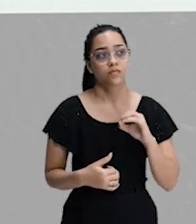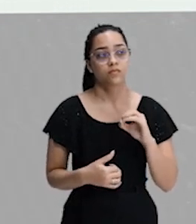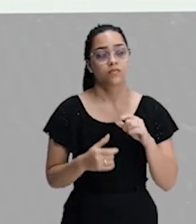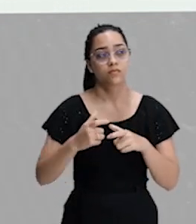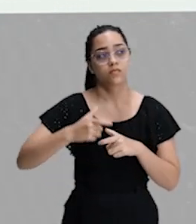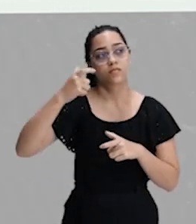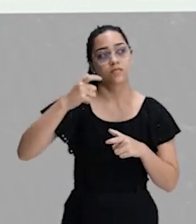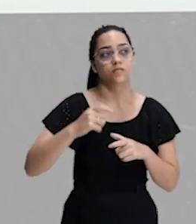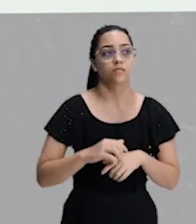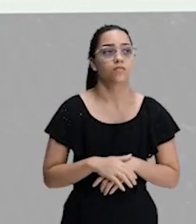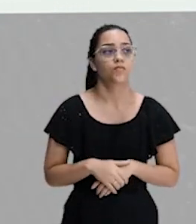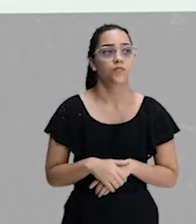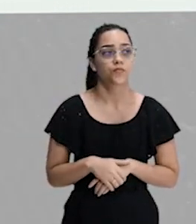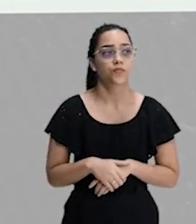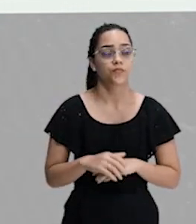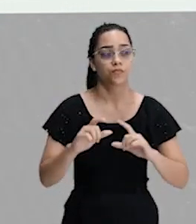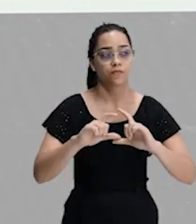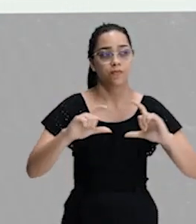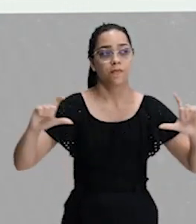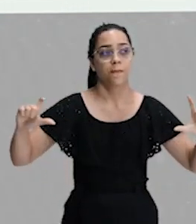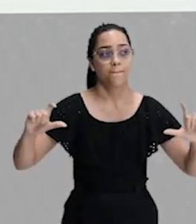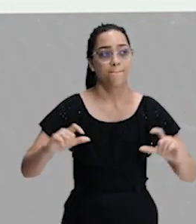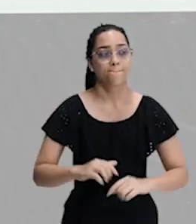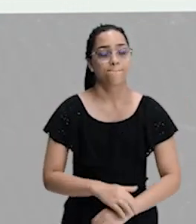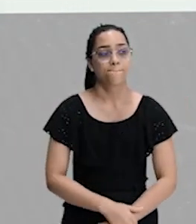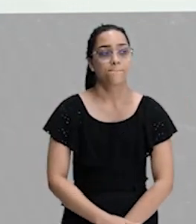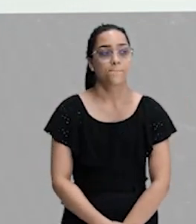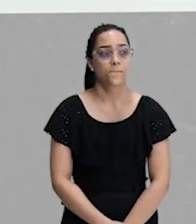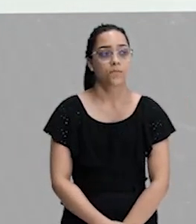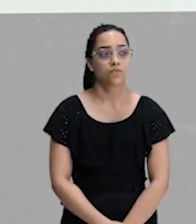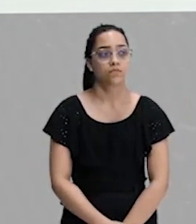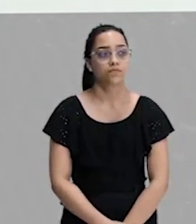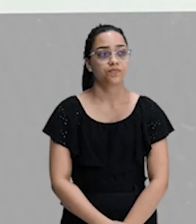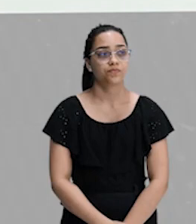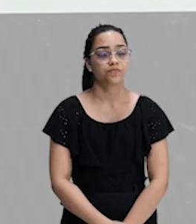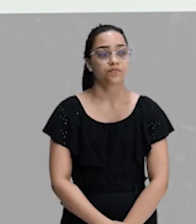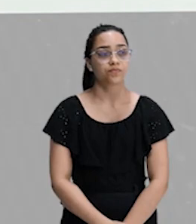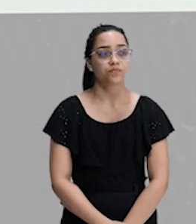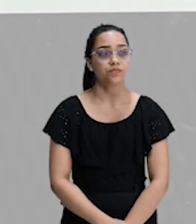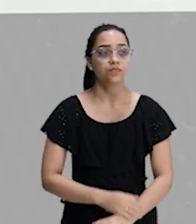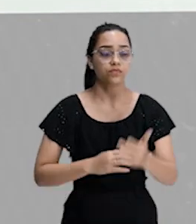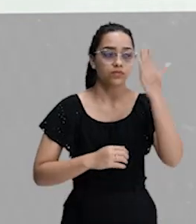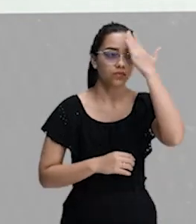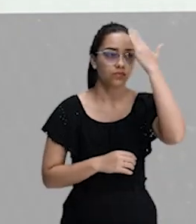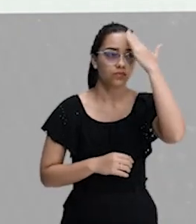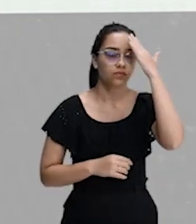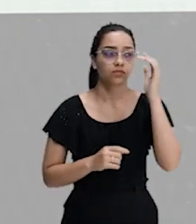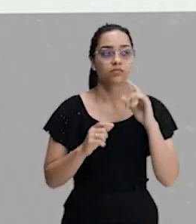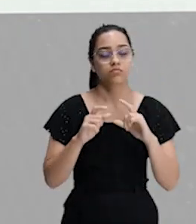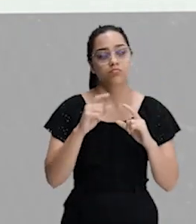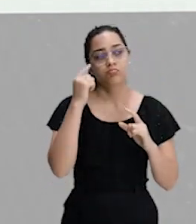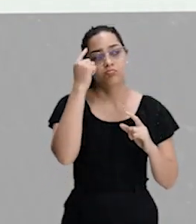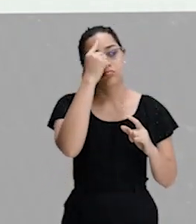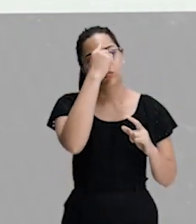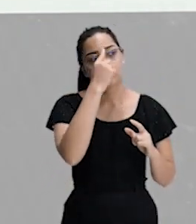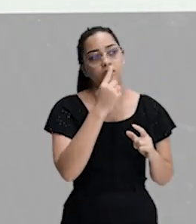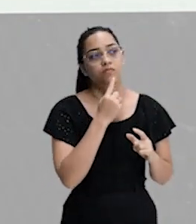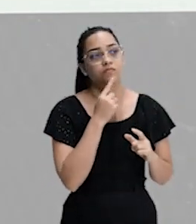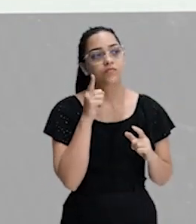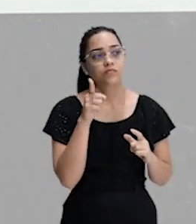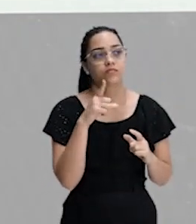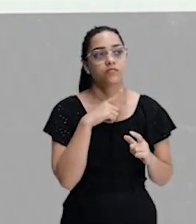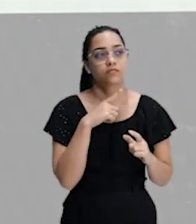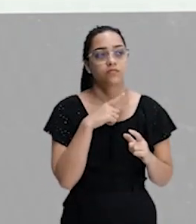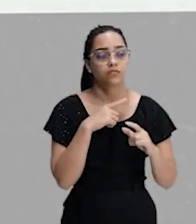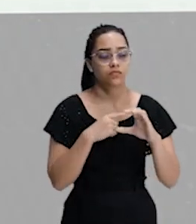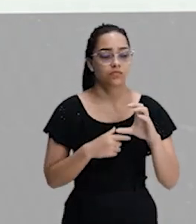de madeira tem as seguintes dimensões. Calcule seu volume. Olha, vamos entender primeiro essa figura aqui. Você tem aqui